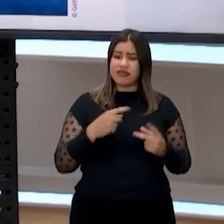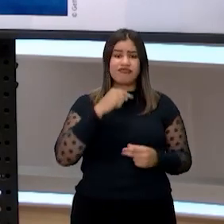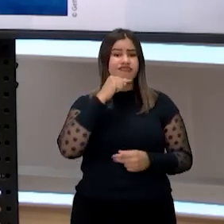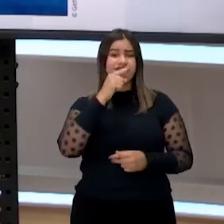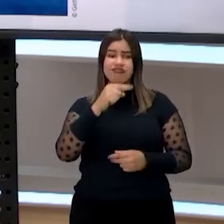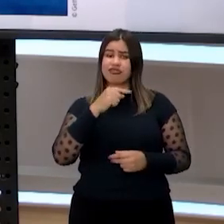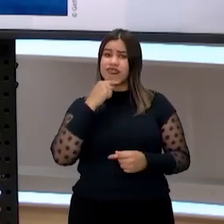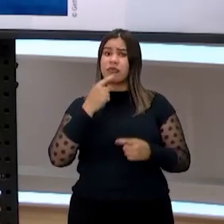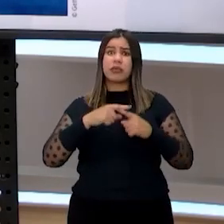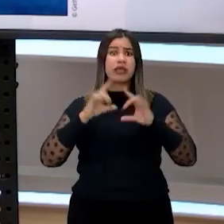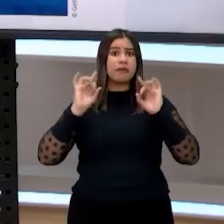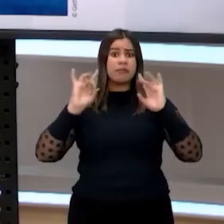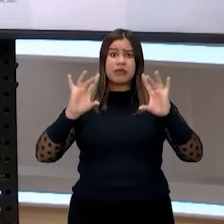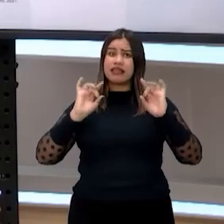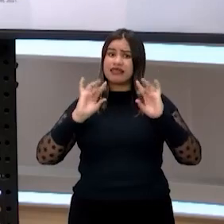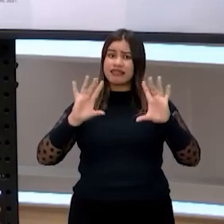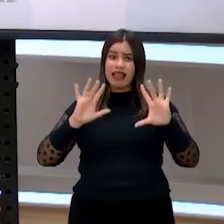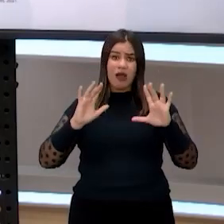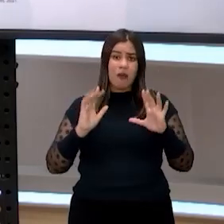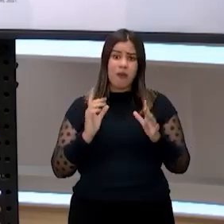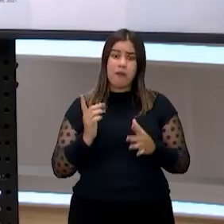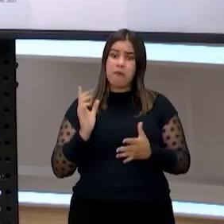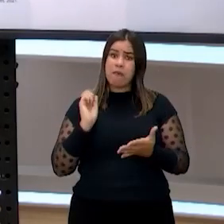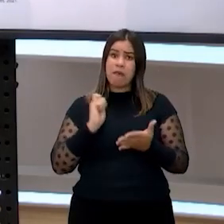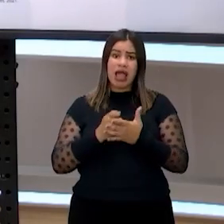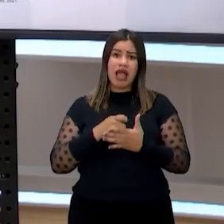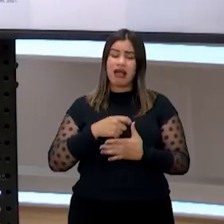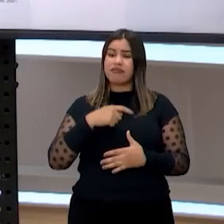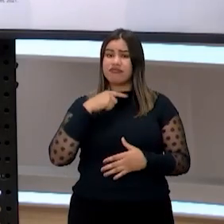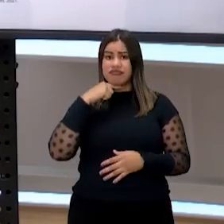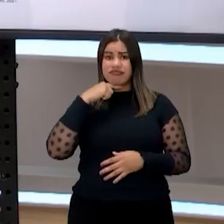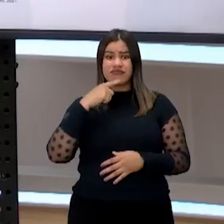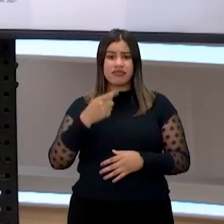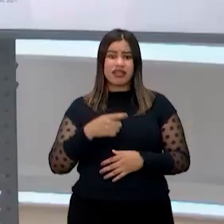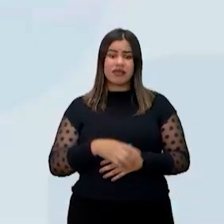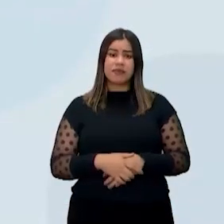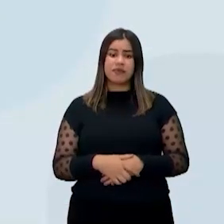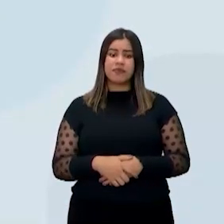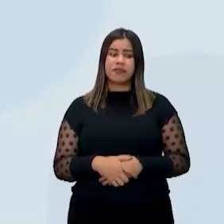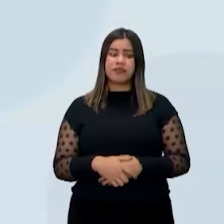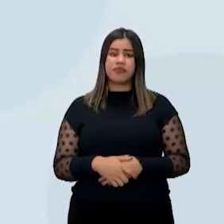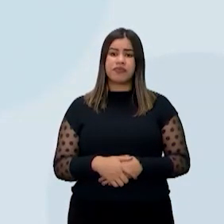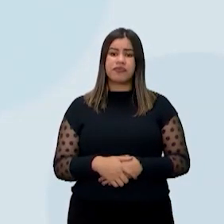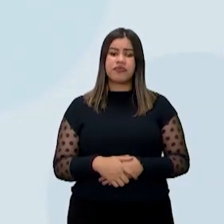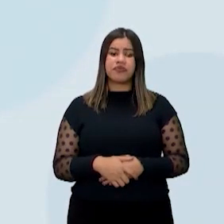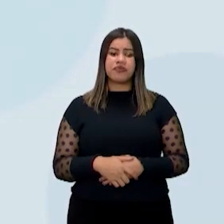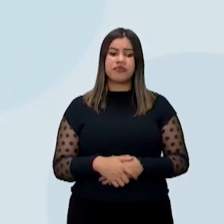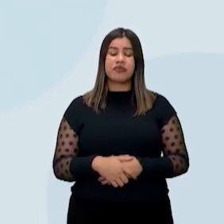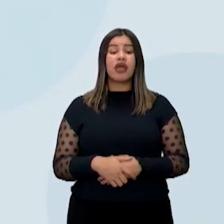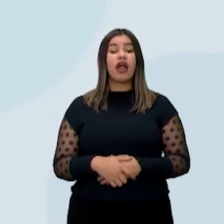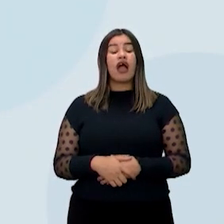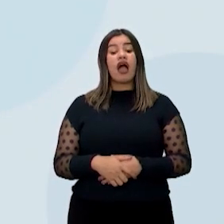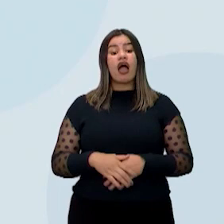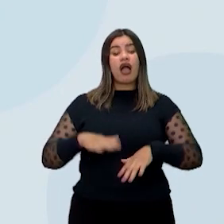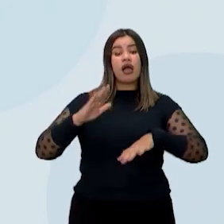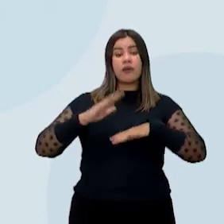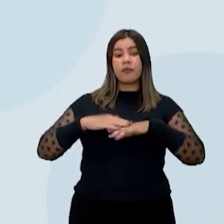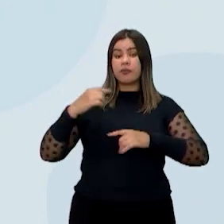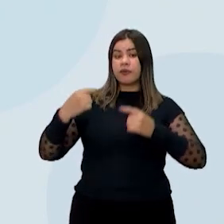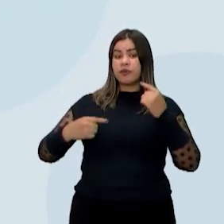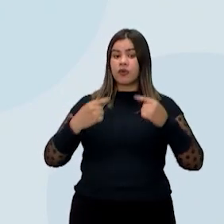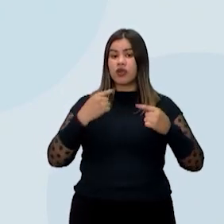Né? Vamos agora falar um pouquinho, bota no LED aqui, das reações políticas ao